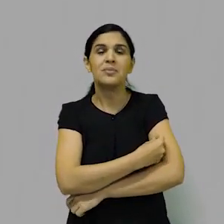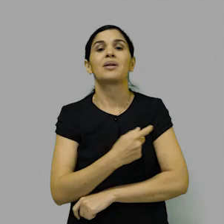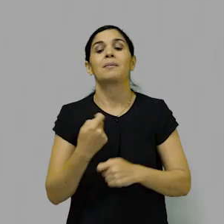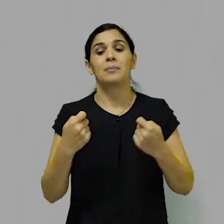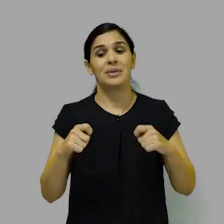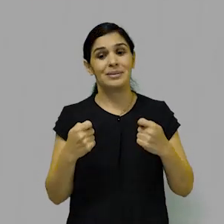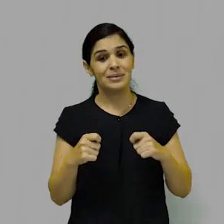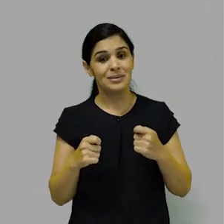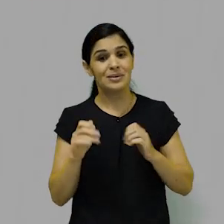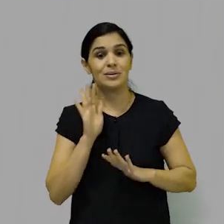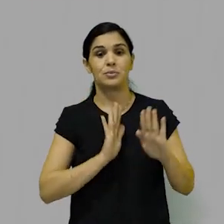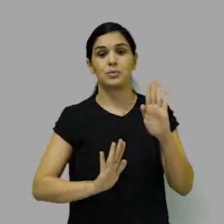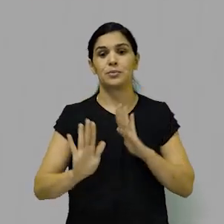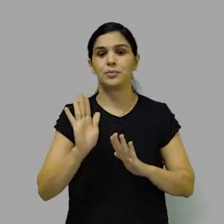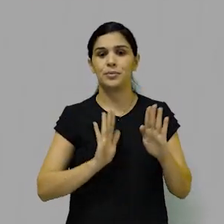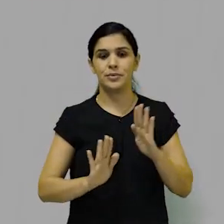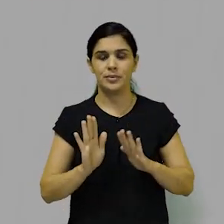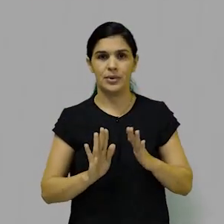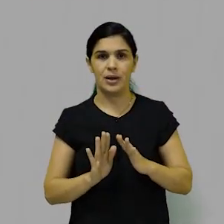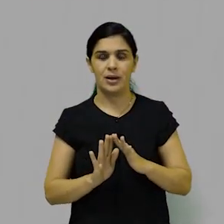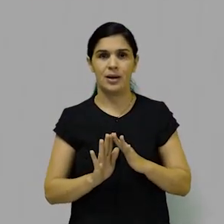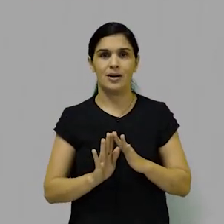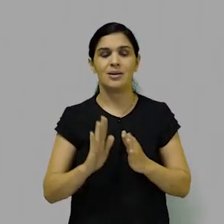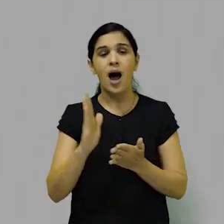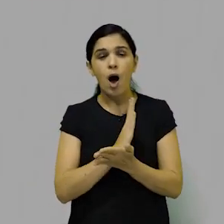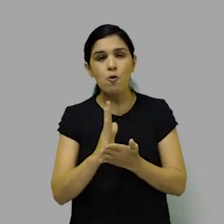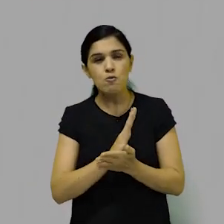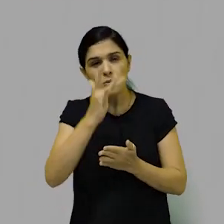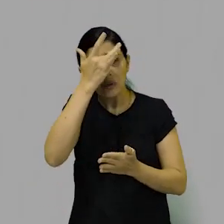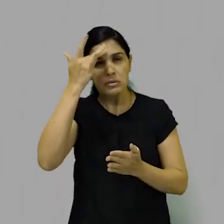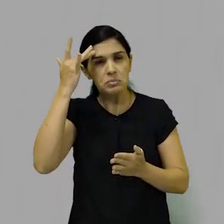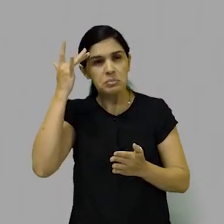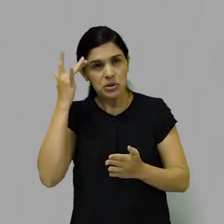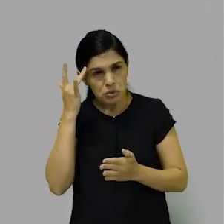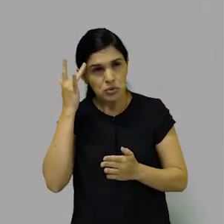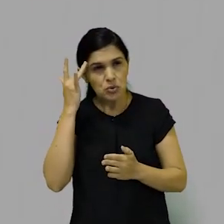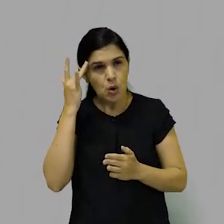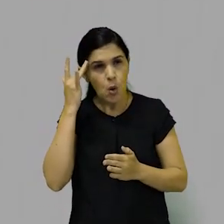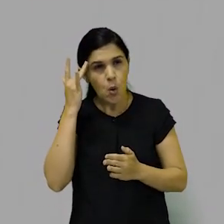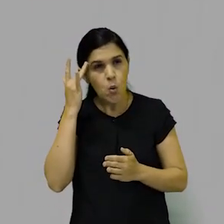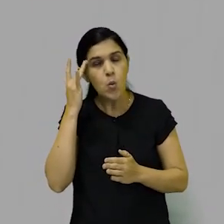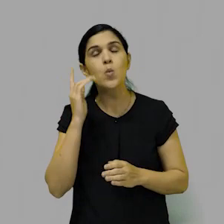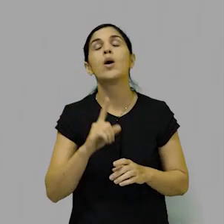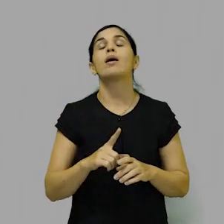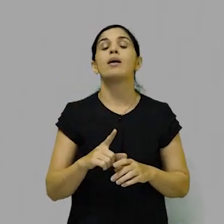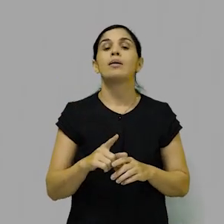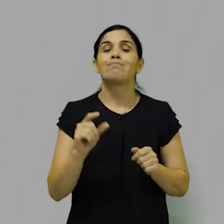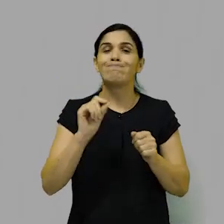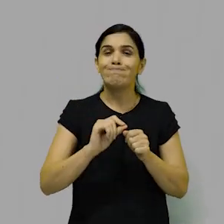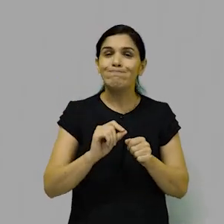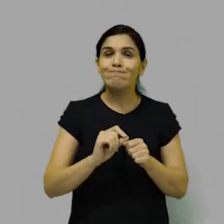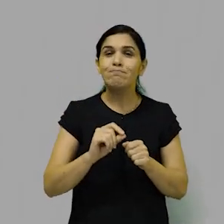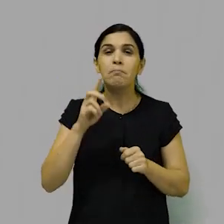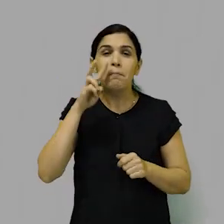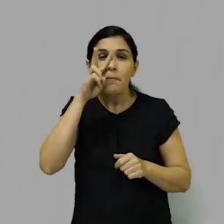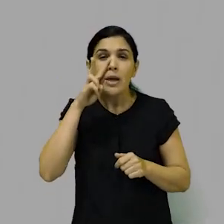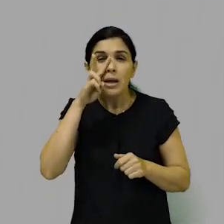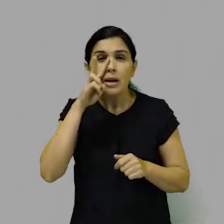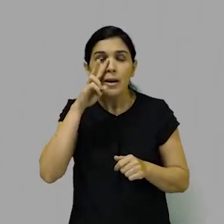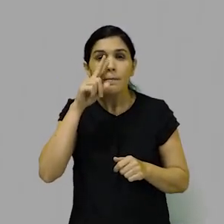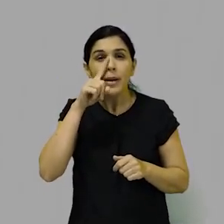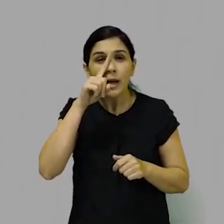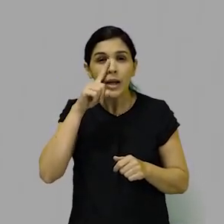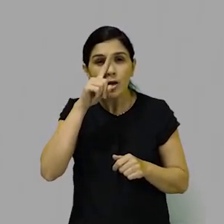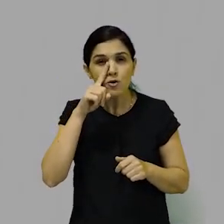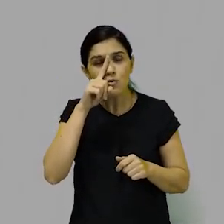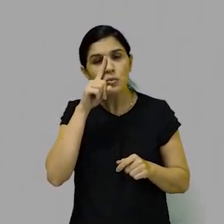o indivíduo acaba que por colocar sua vida em risco, se submetendo ao quê? A cirurgias plásticas. Tá certo?